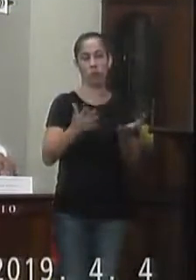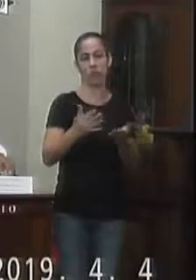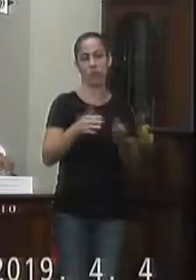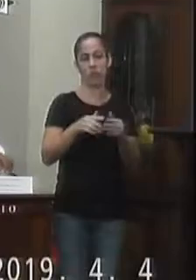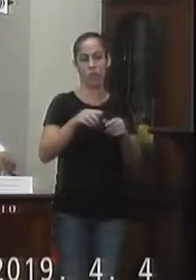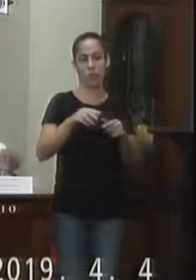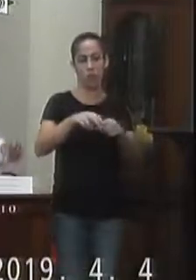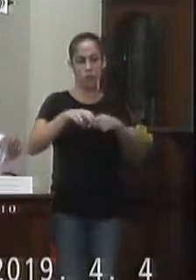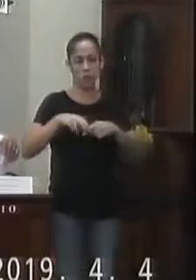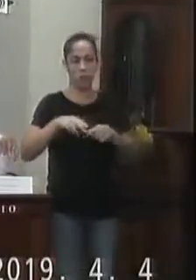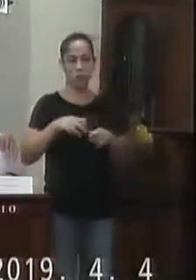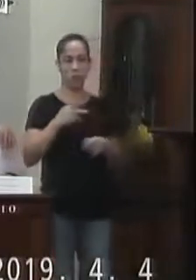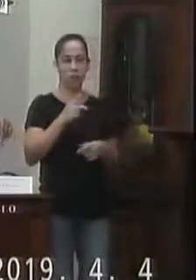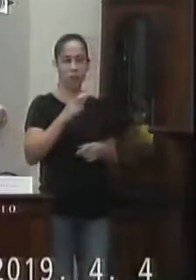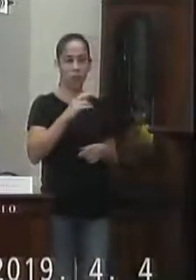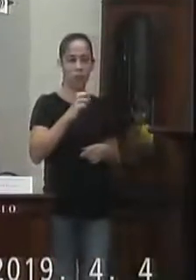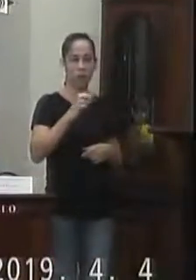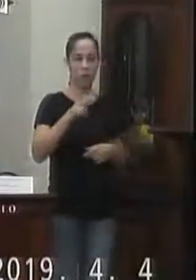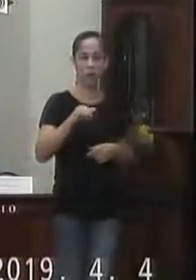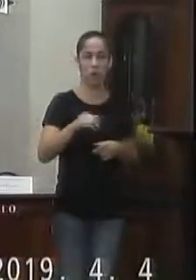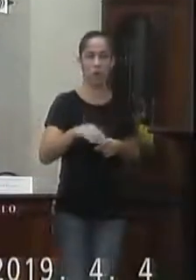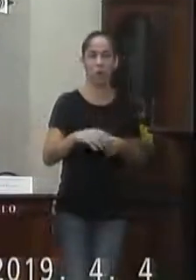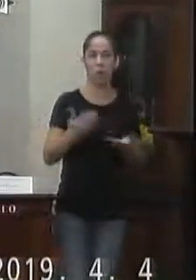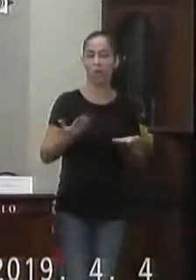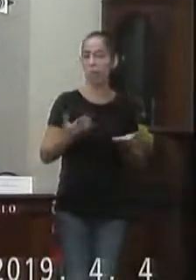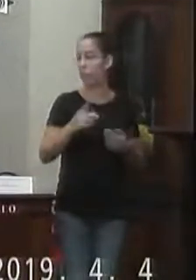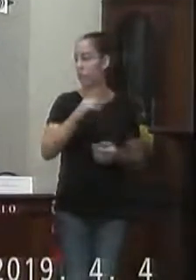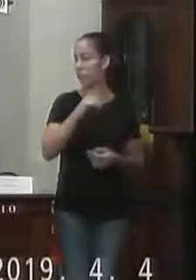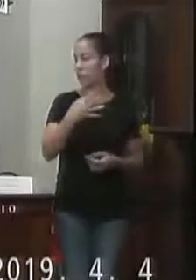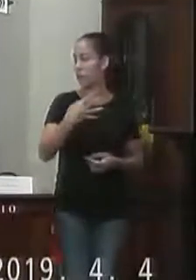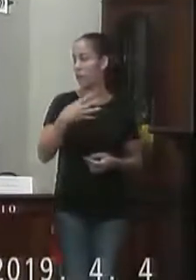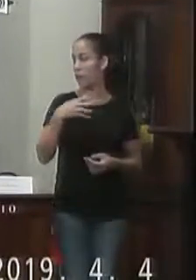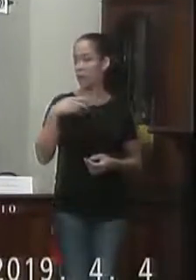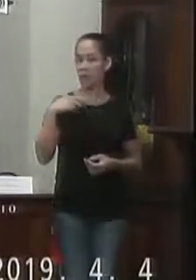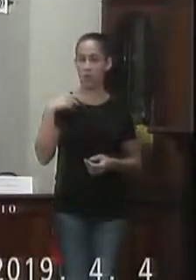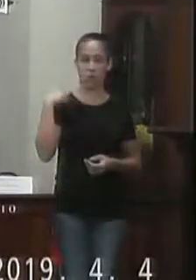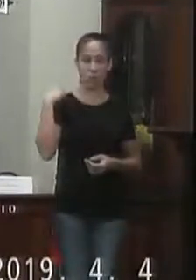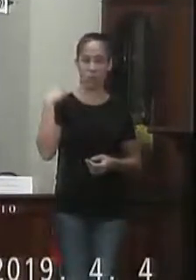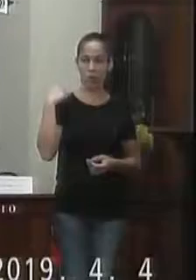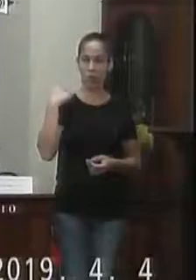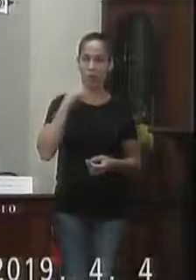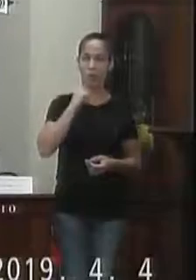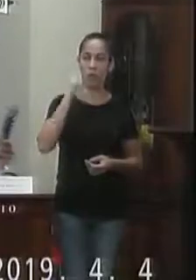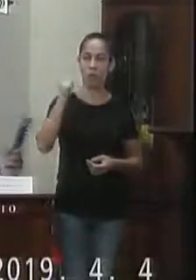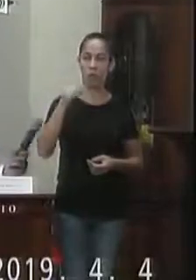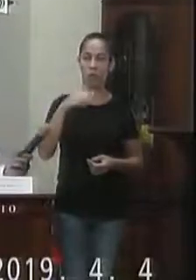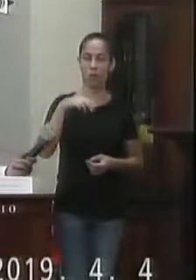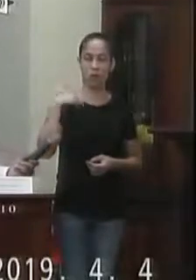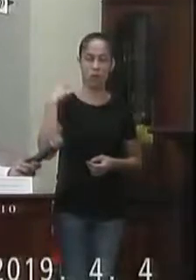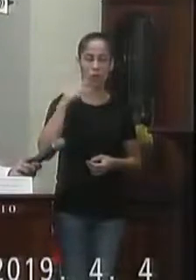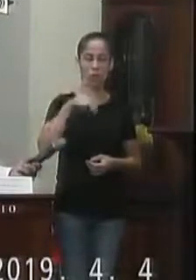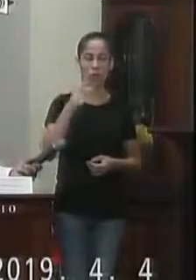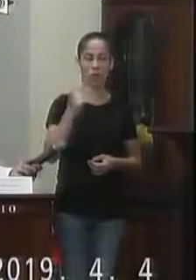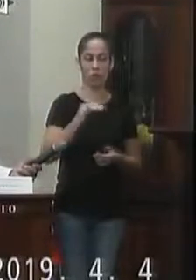precisas, direta do Previ. Sala de sessões, 4 de abril, vereadora Michele Cabral. Requerimento